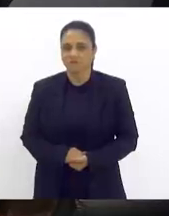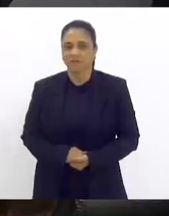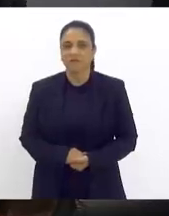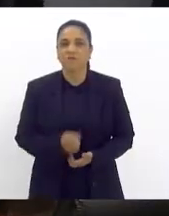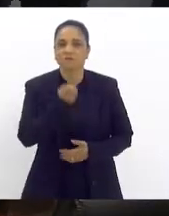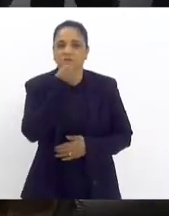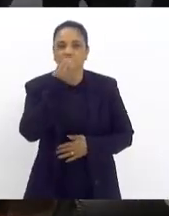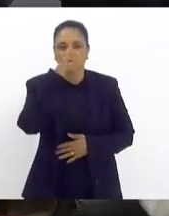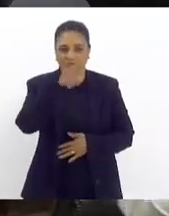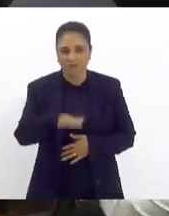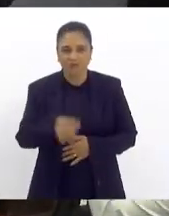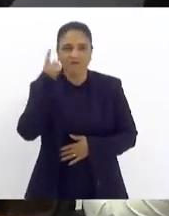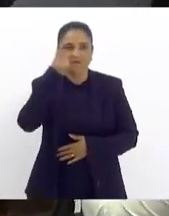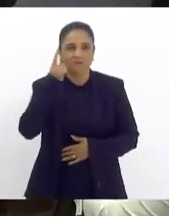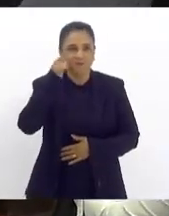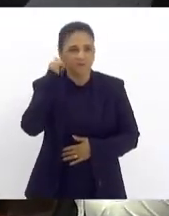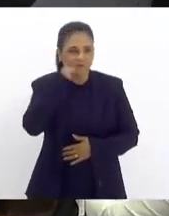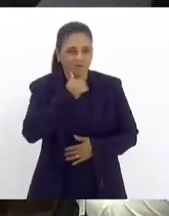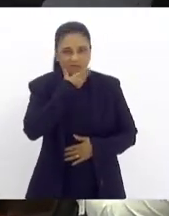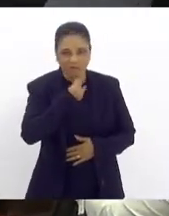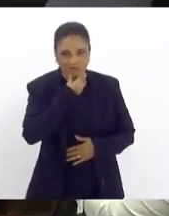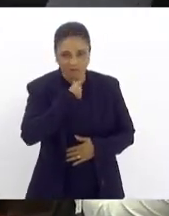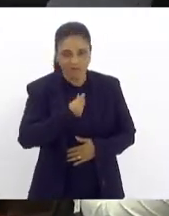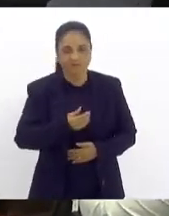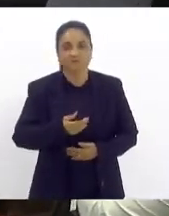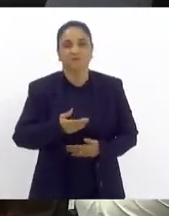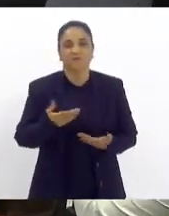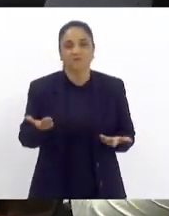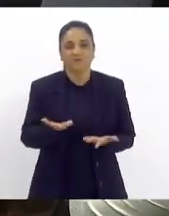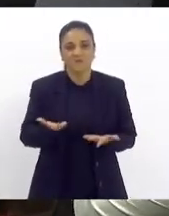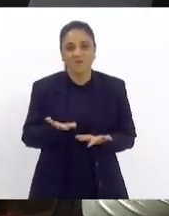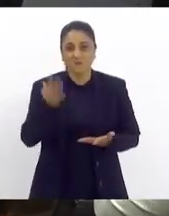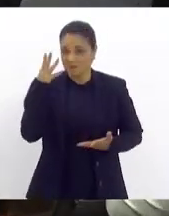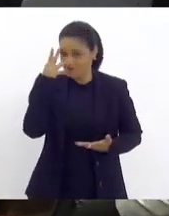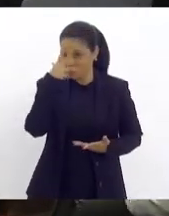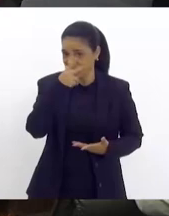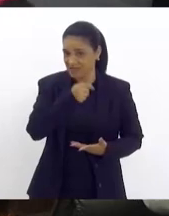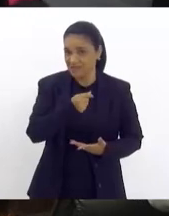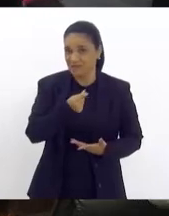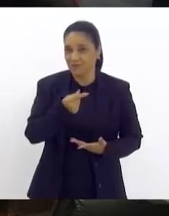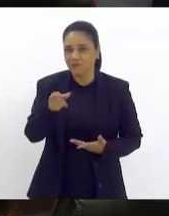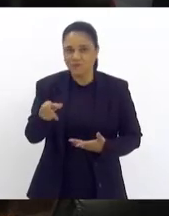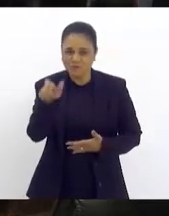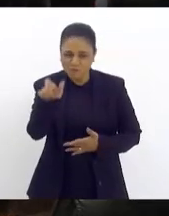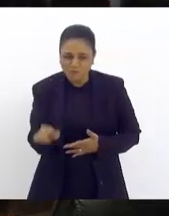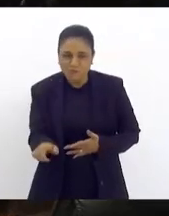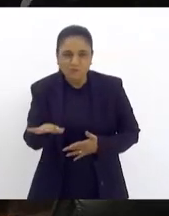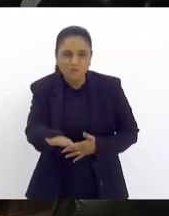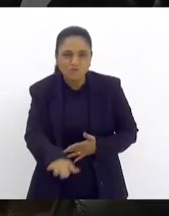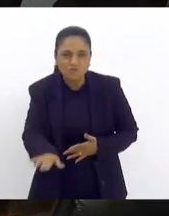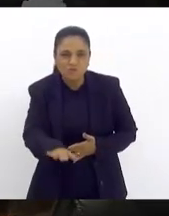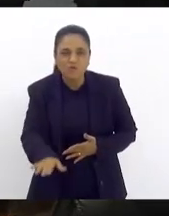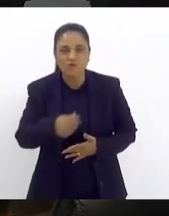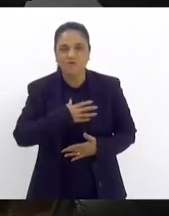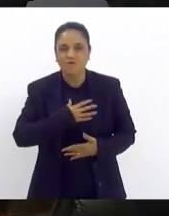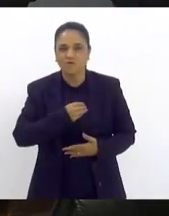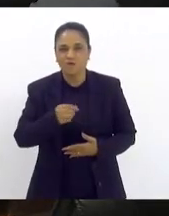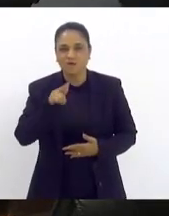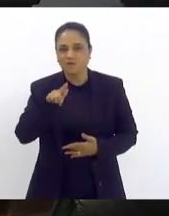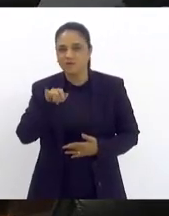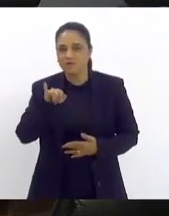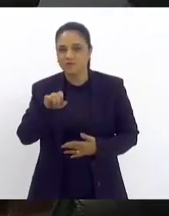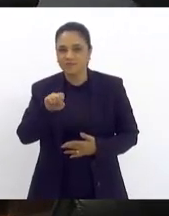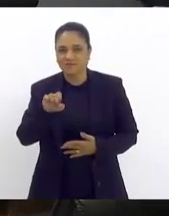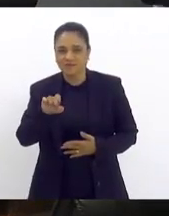Boa tarde a todos os deputados e deputadas essa coisa linda aí acho que é a filhinha da Gisele Val do